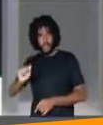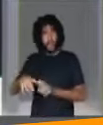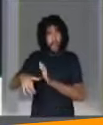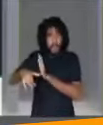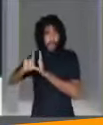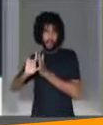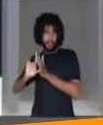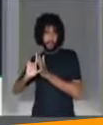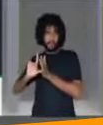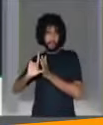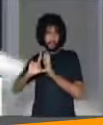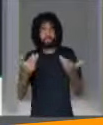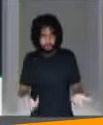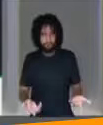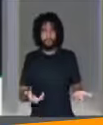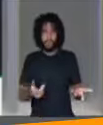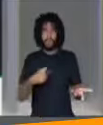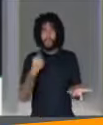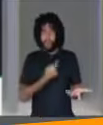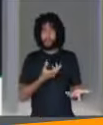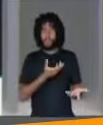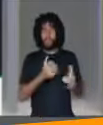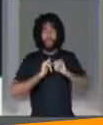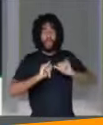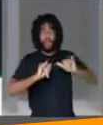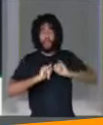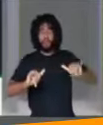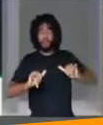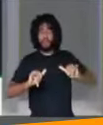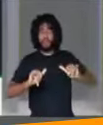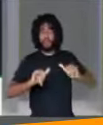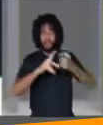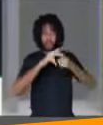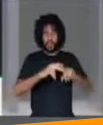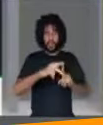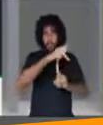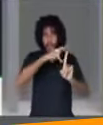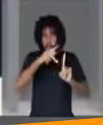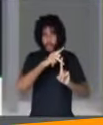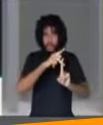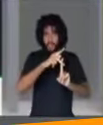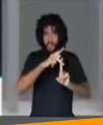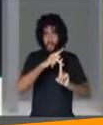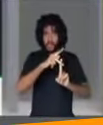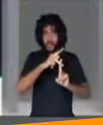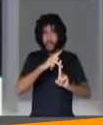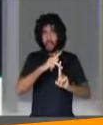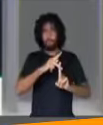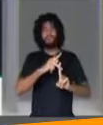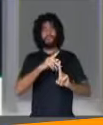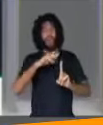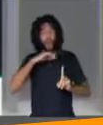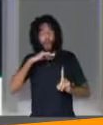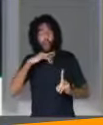e reforma da previdência nós queremos dizer de que essa reforma da previdência ela está